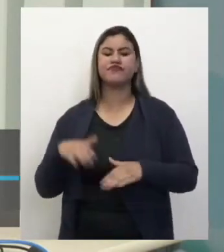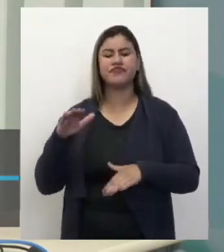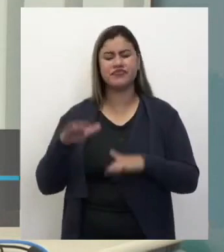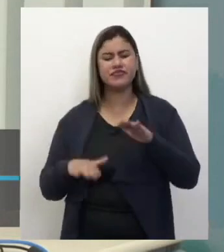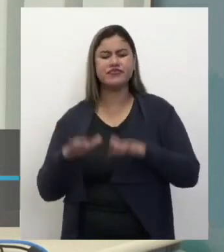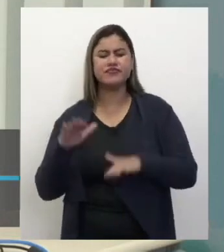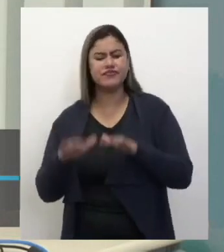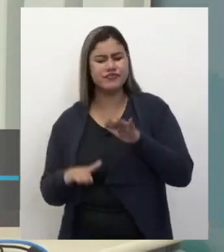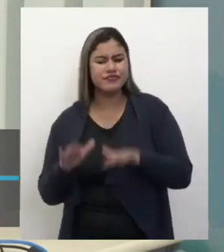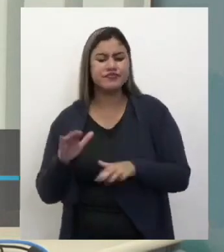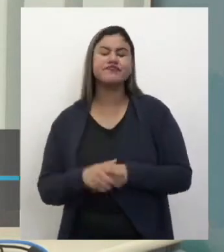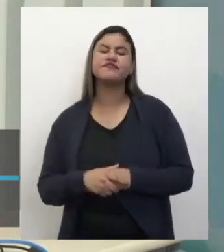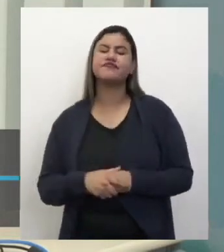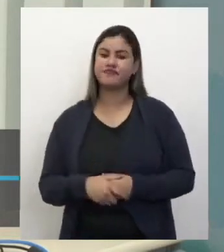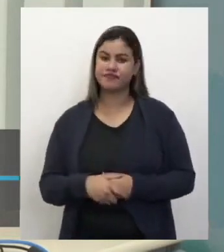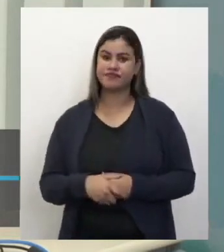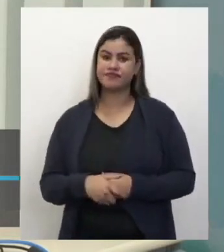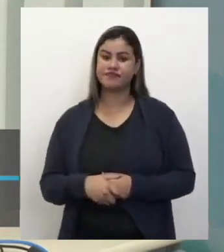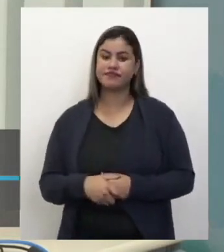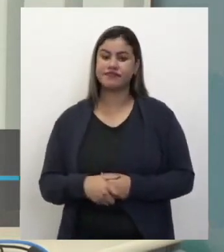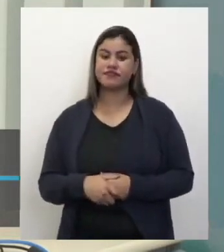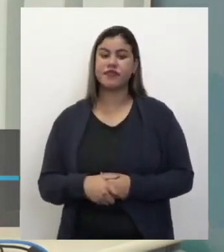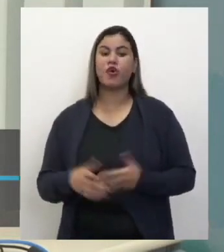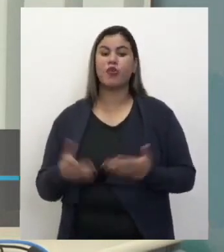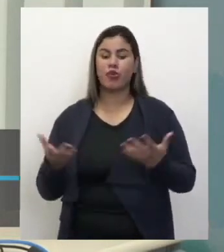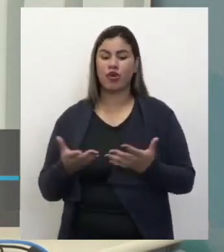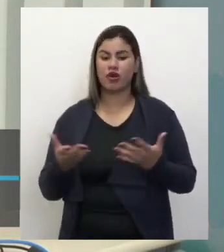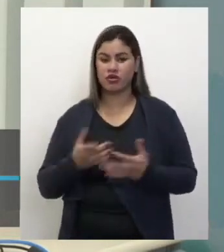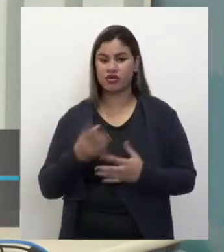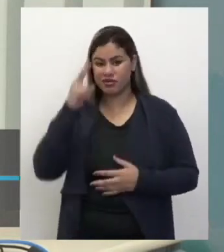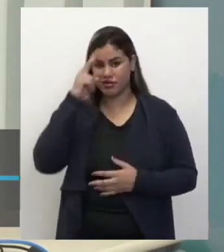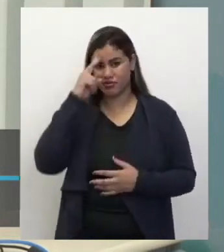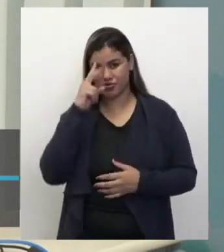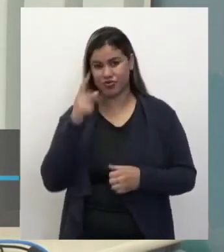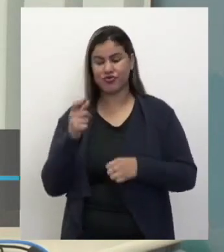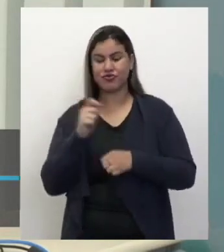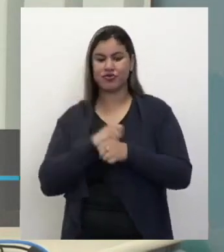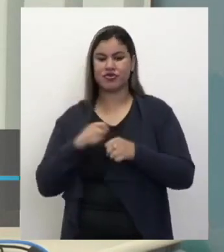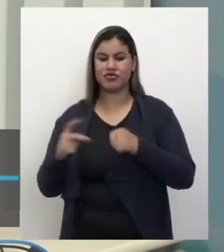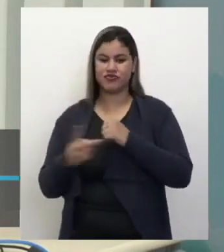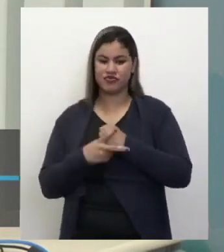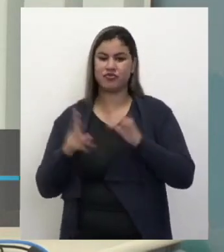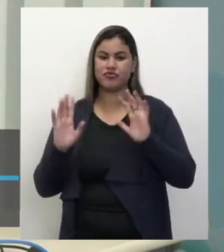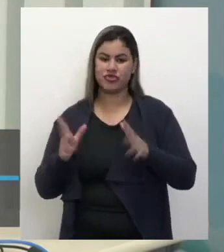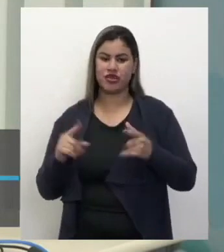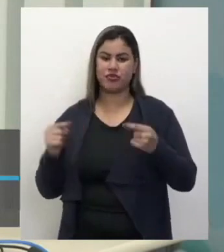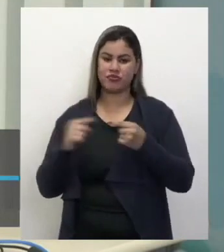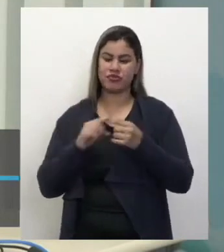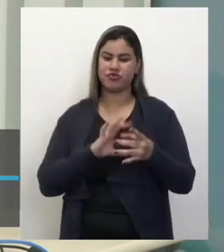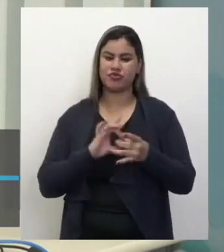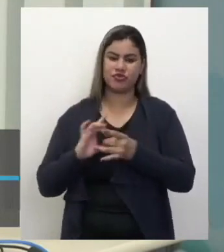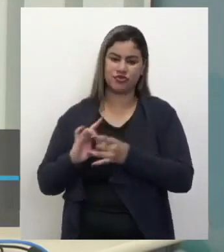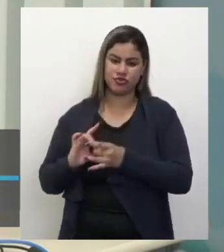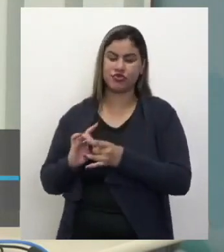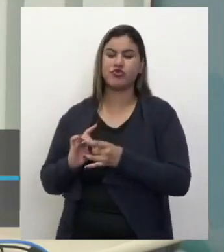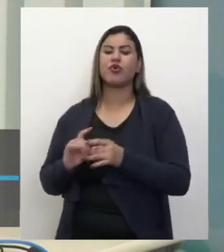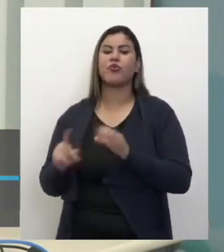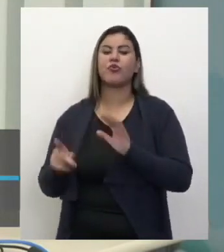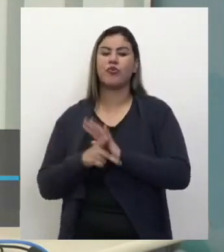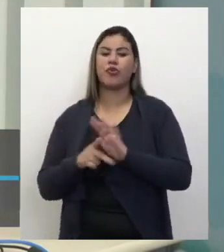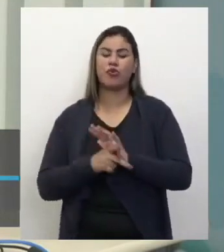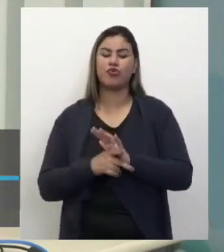questão. Bom, agora que nós também lembramos um pouquinho aí dos advérbios, que também fazem parte do contexto dos